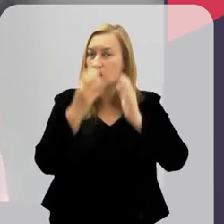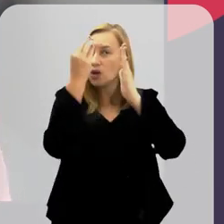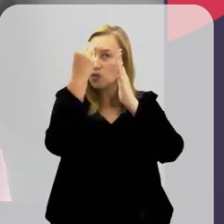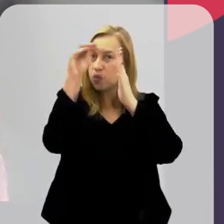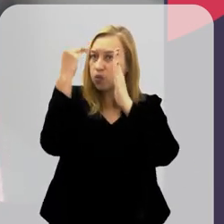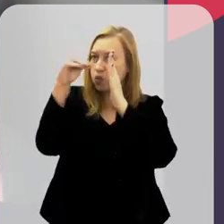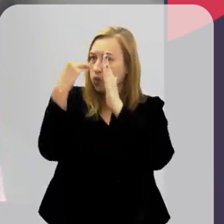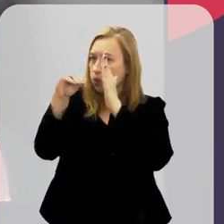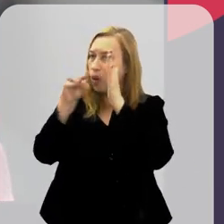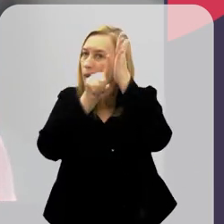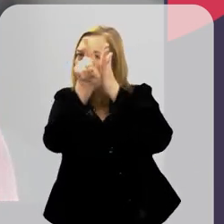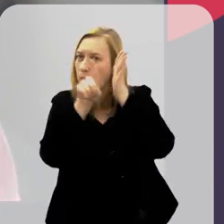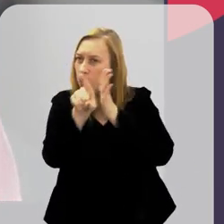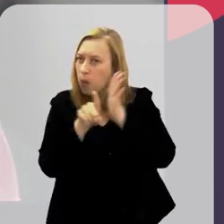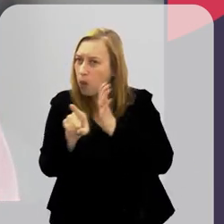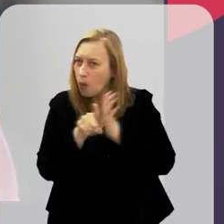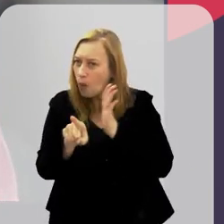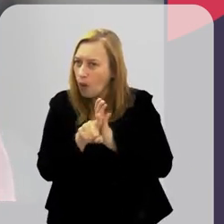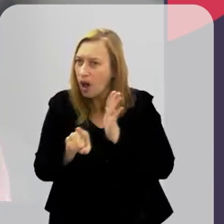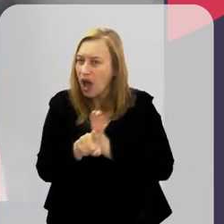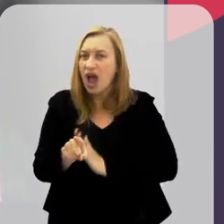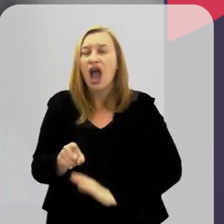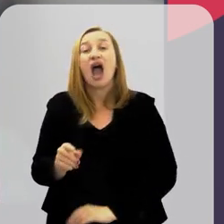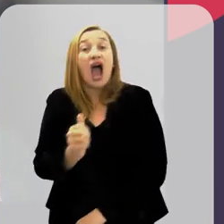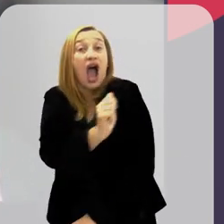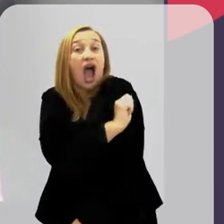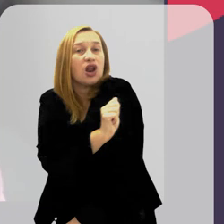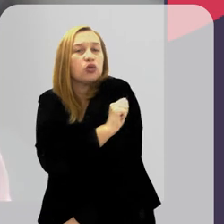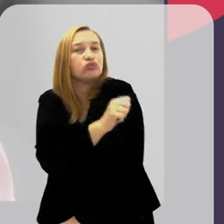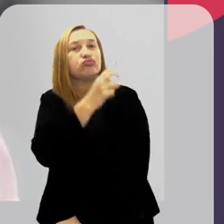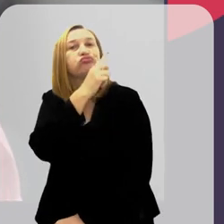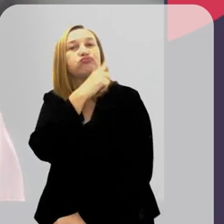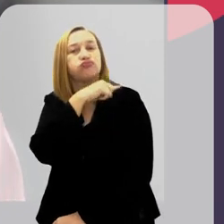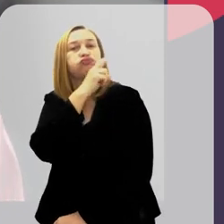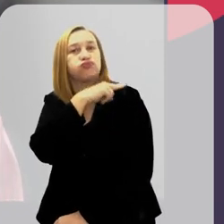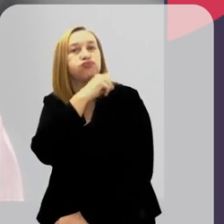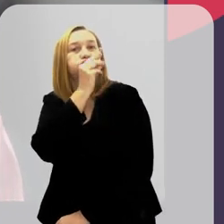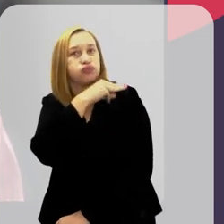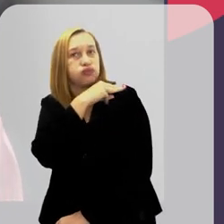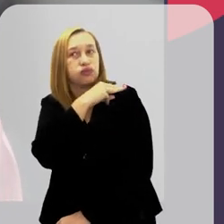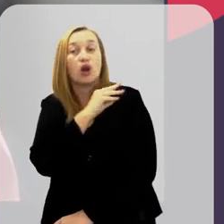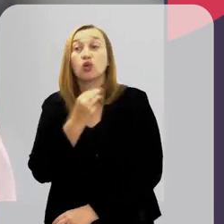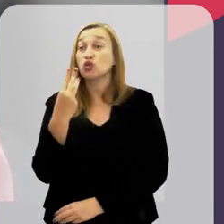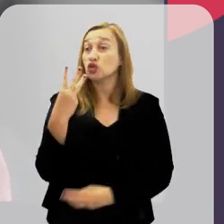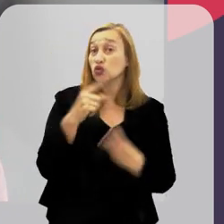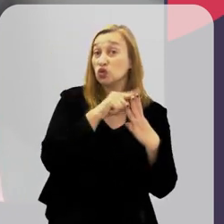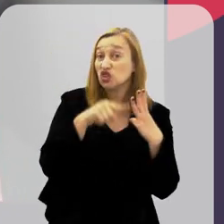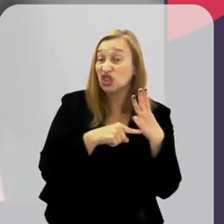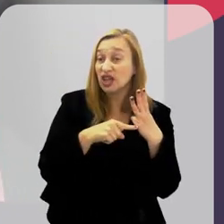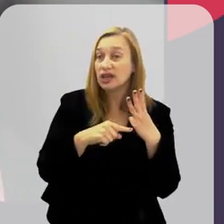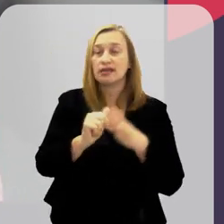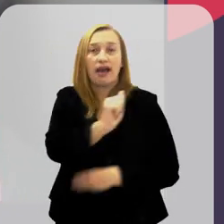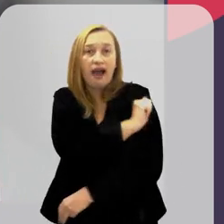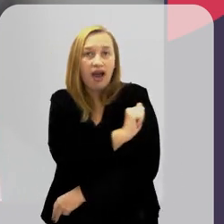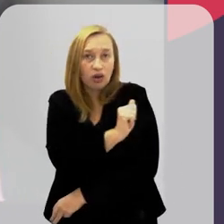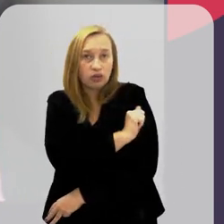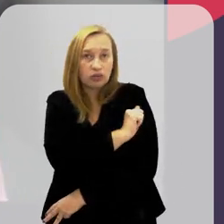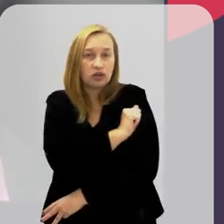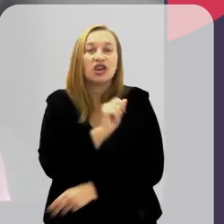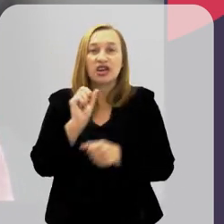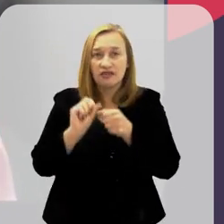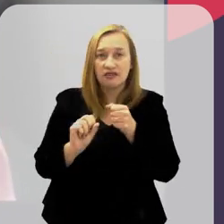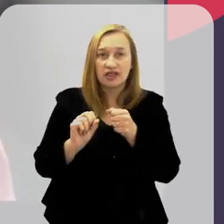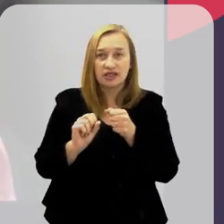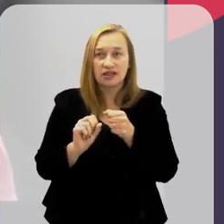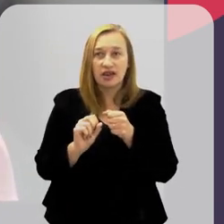esse questionário a alunos, né, de segundo ano do ensino médio. E aí, dos 13 alunos que aceitaram participar